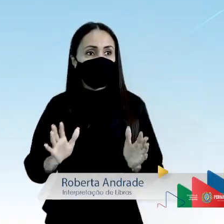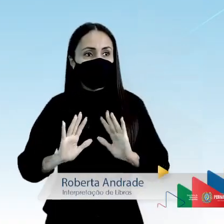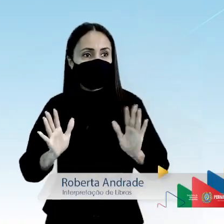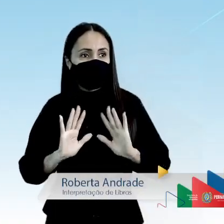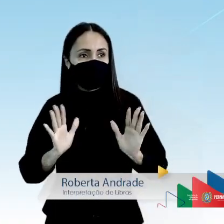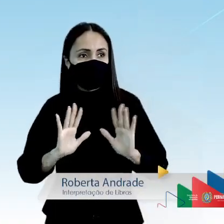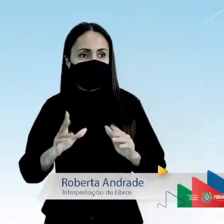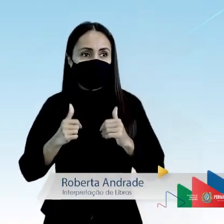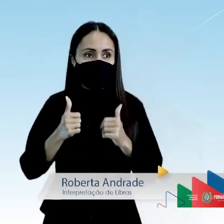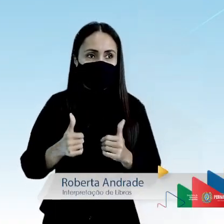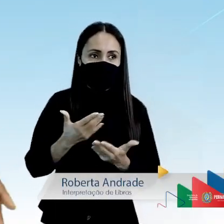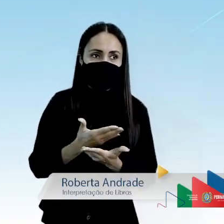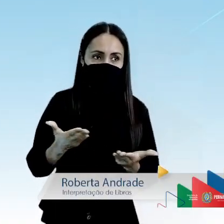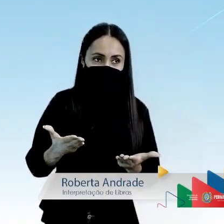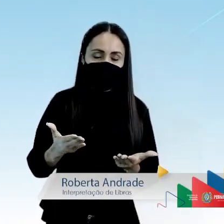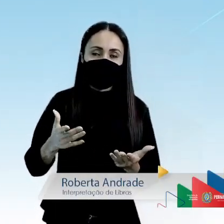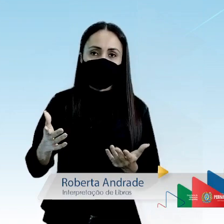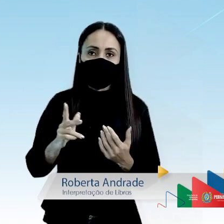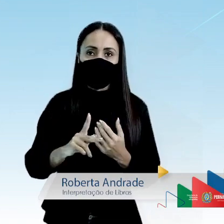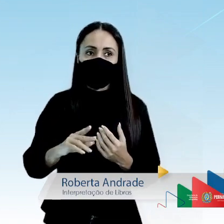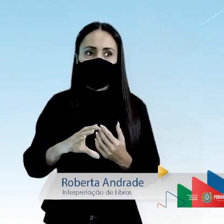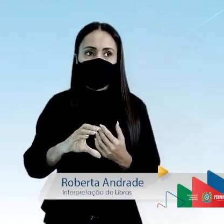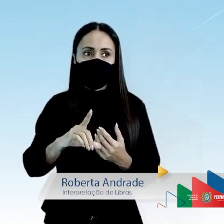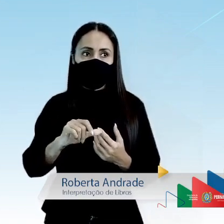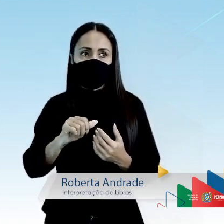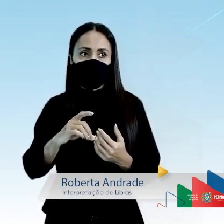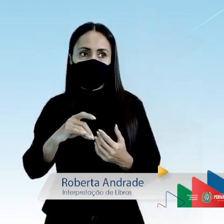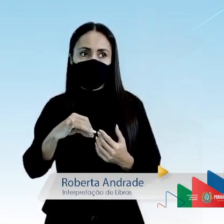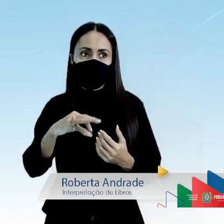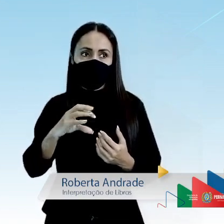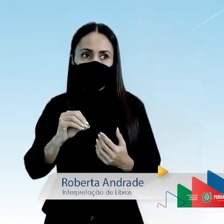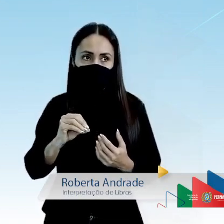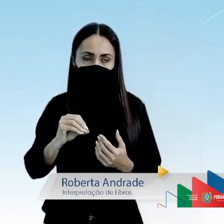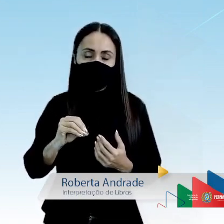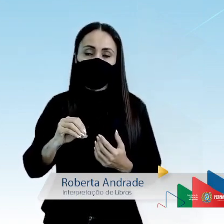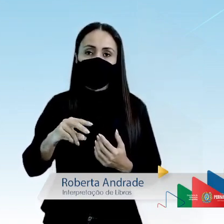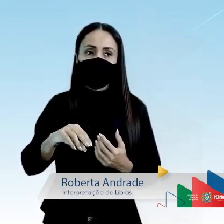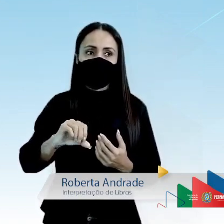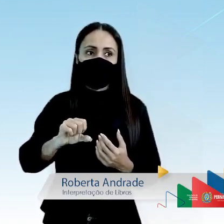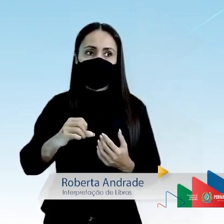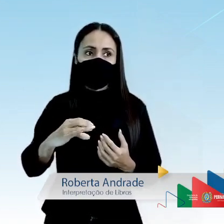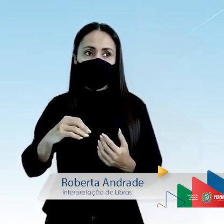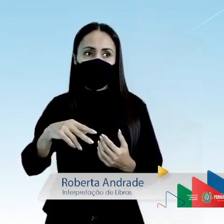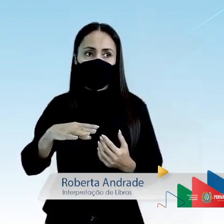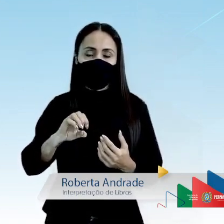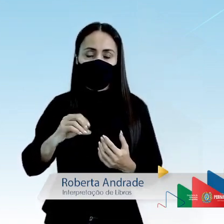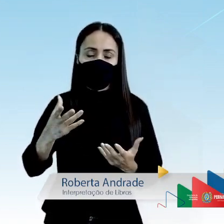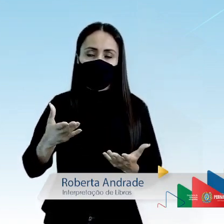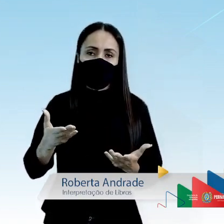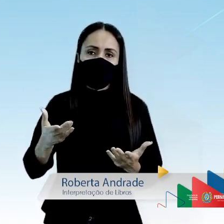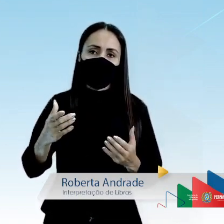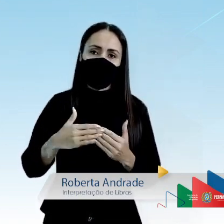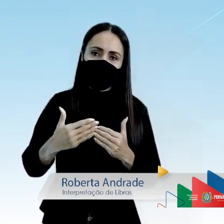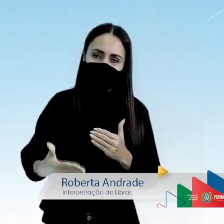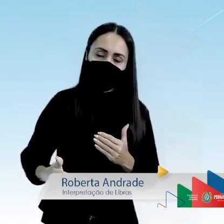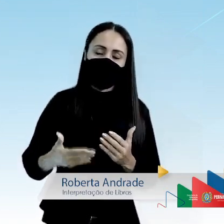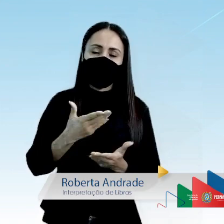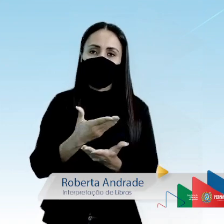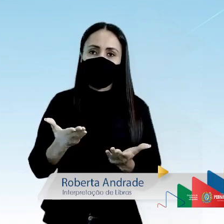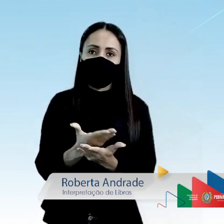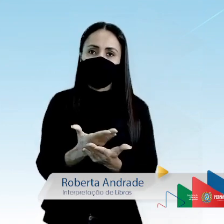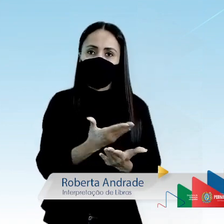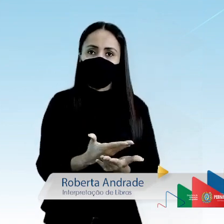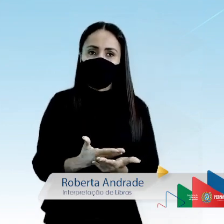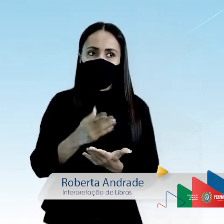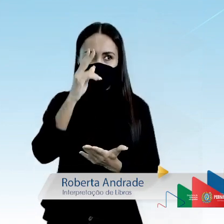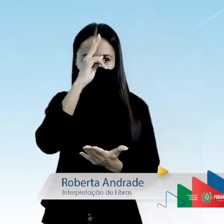Olá pessoal, tudo bem com vocês? Aqui é o professor Cláudio Nascimento, mais uma vez com a nossa